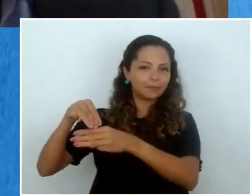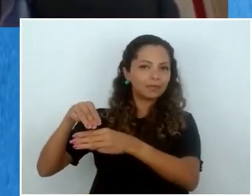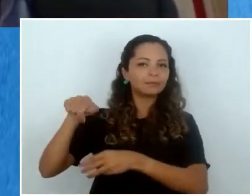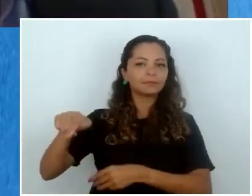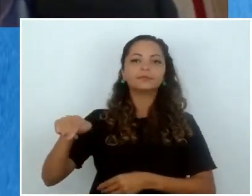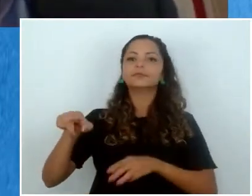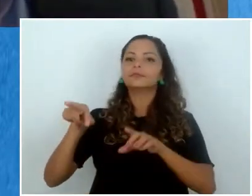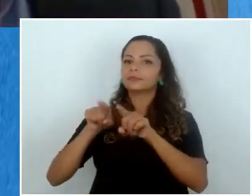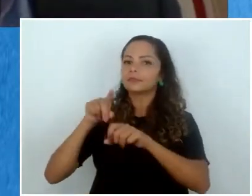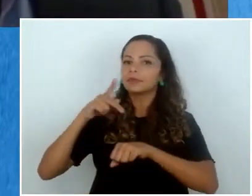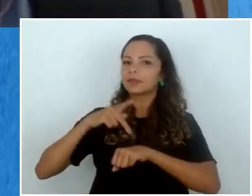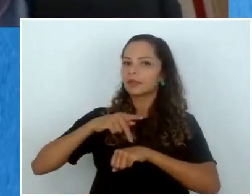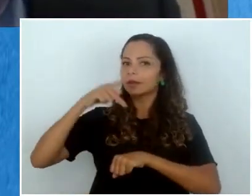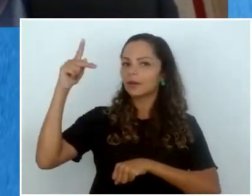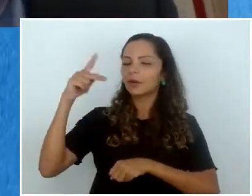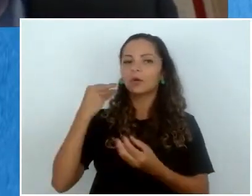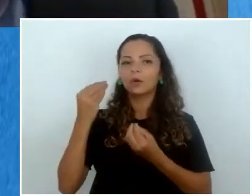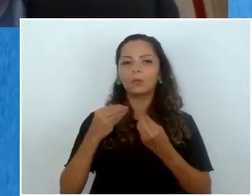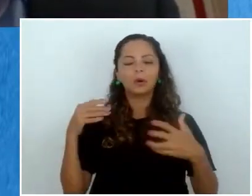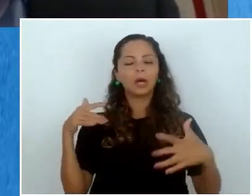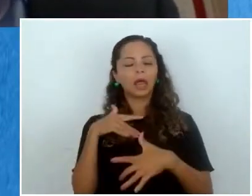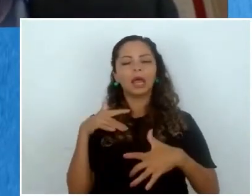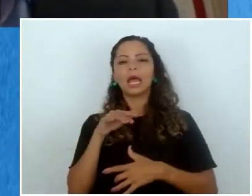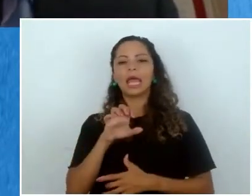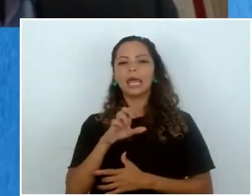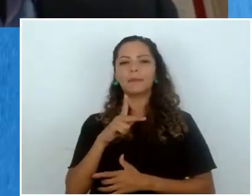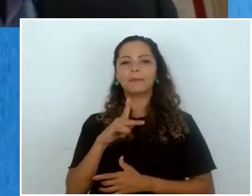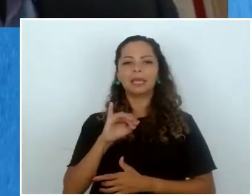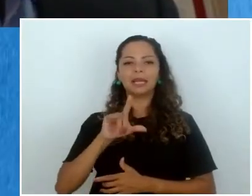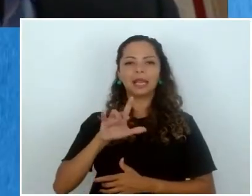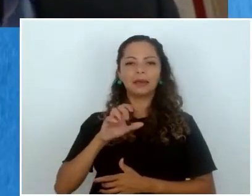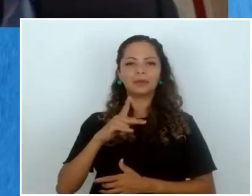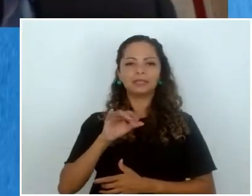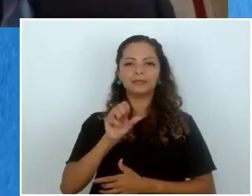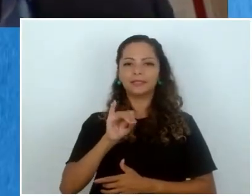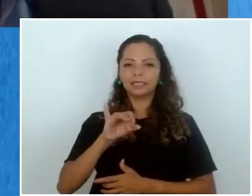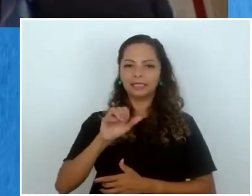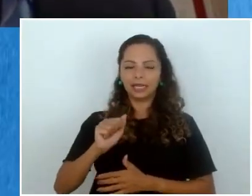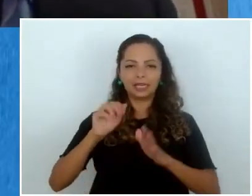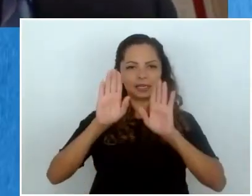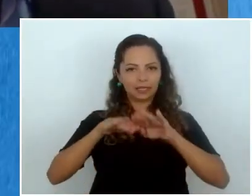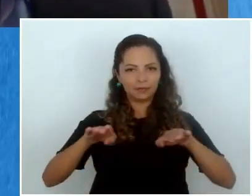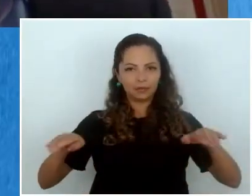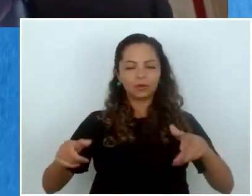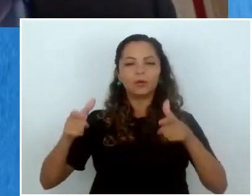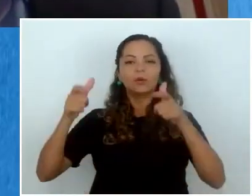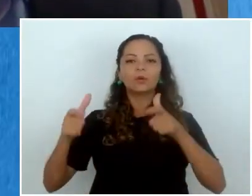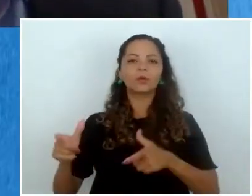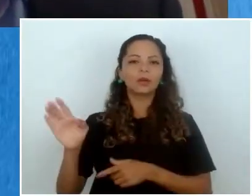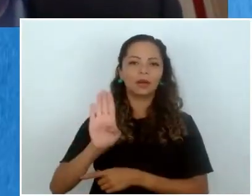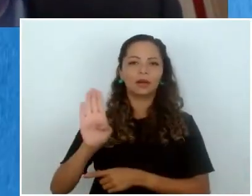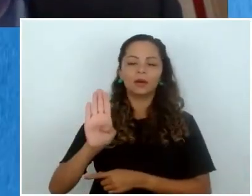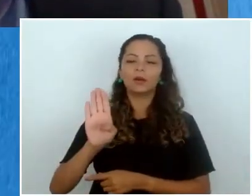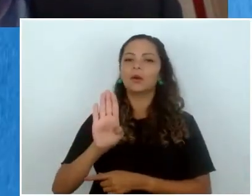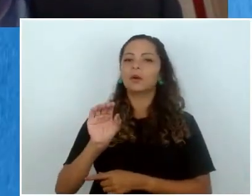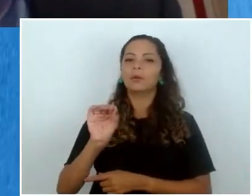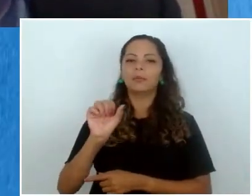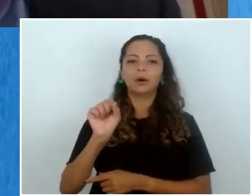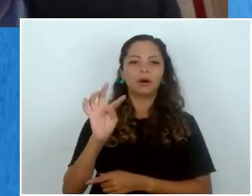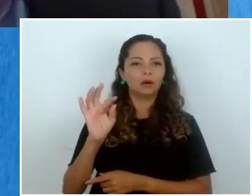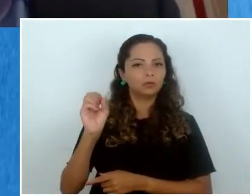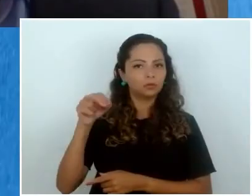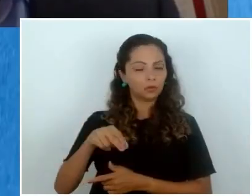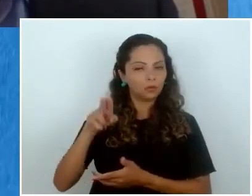em epilepsia infantil e neurofisiologia clínica em Boston, no Boston Children's Hospital. Gente, ó, o cara é muito